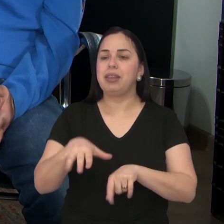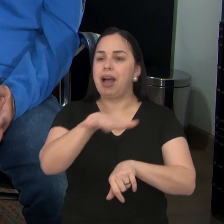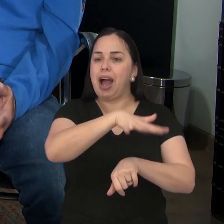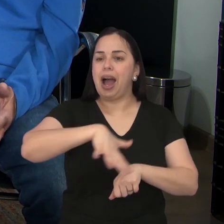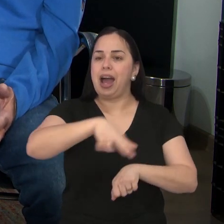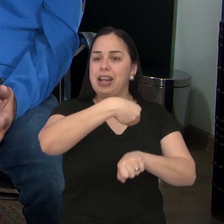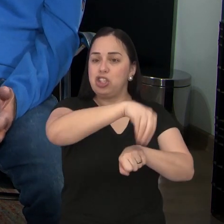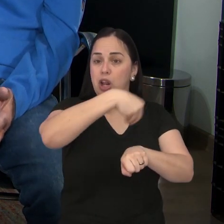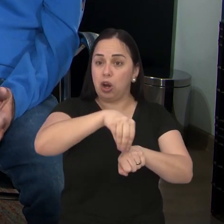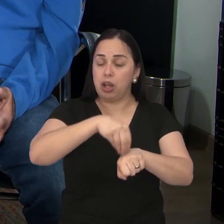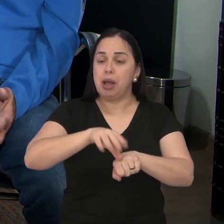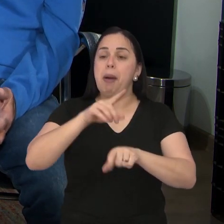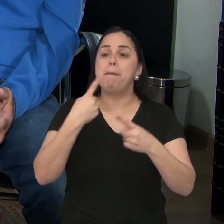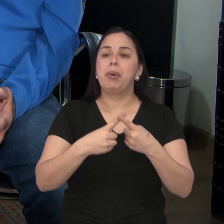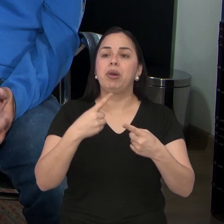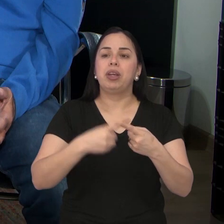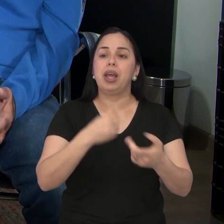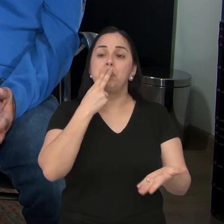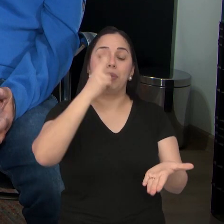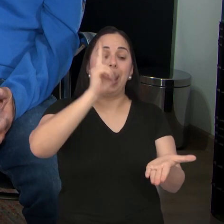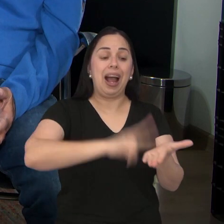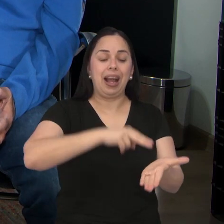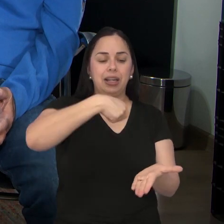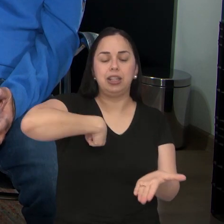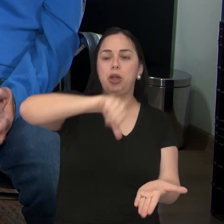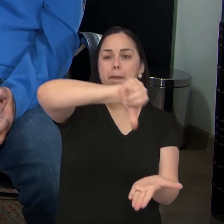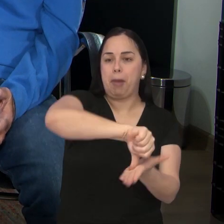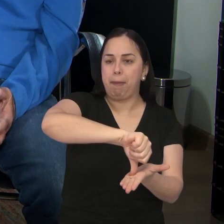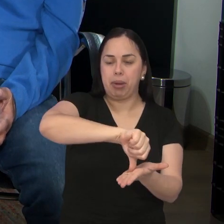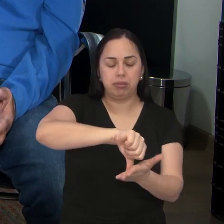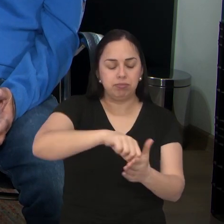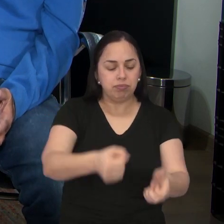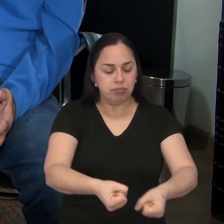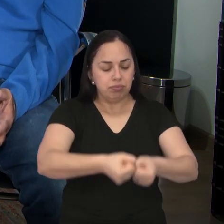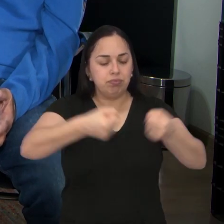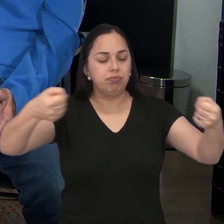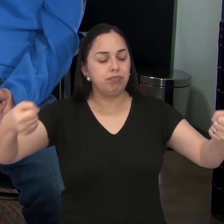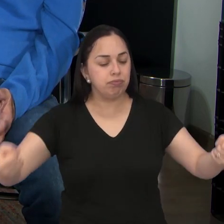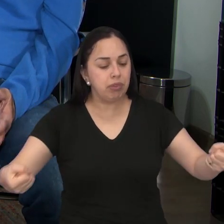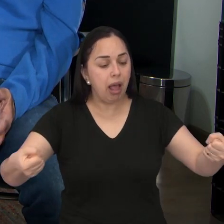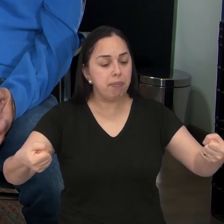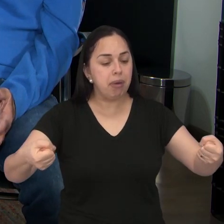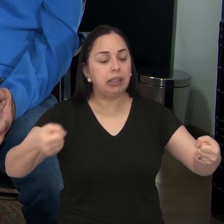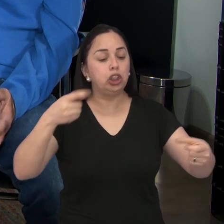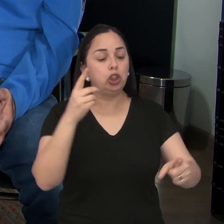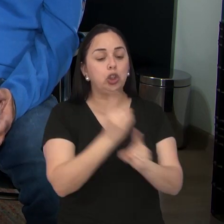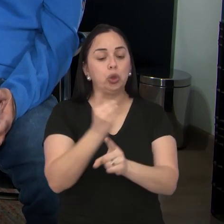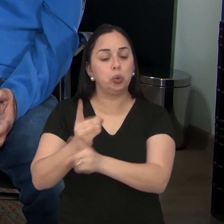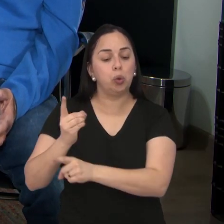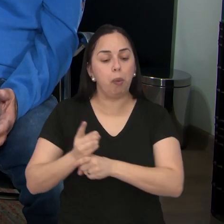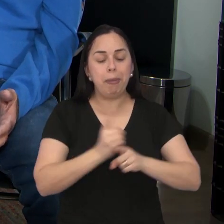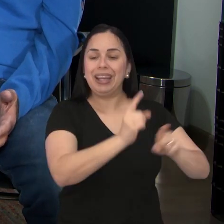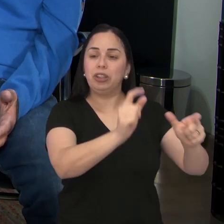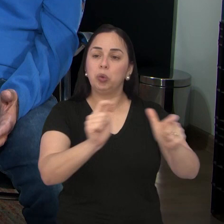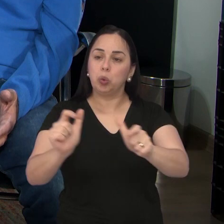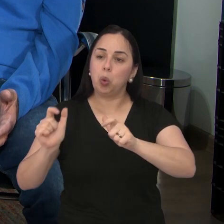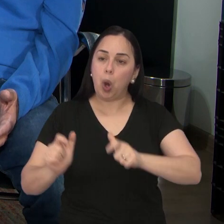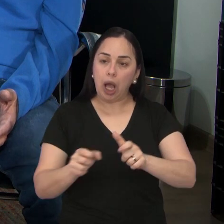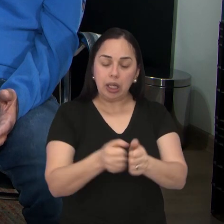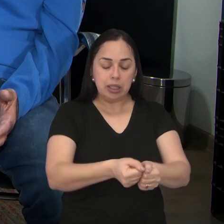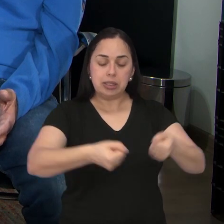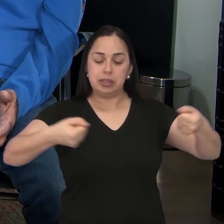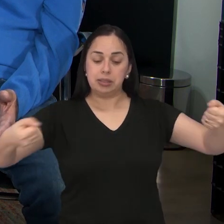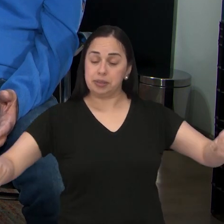porque era a leitura das cartas topográficas, a identificação de espaços a partir